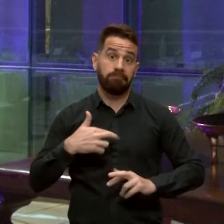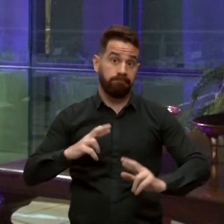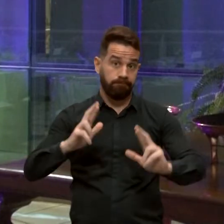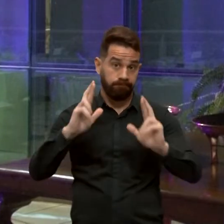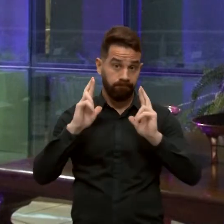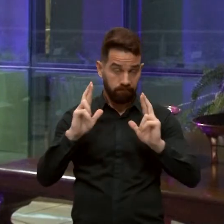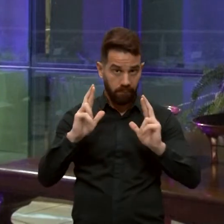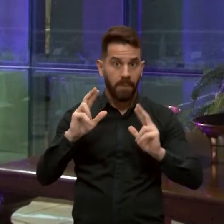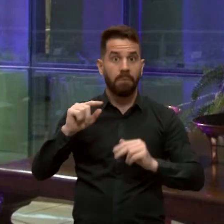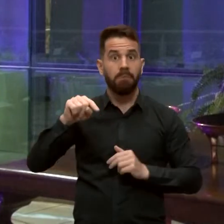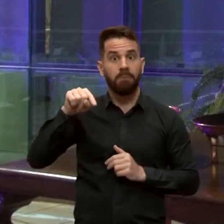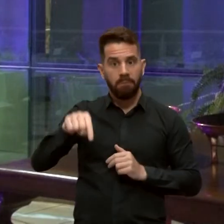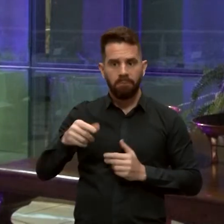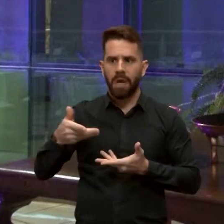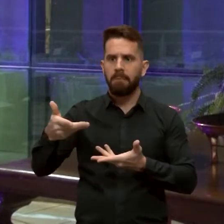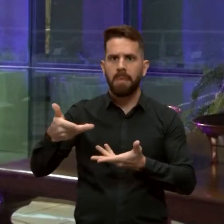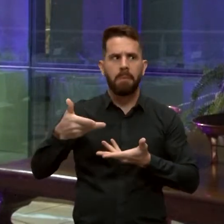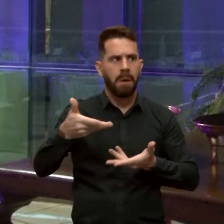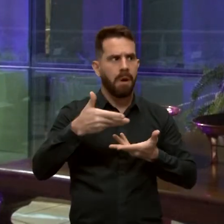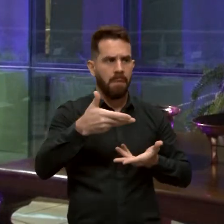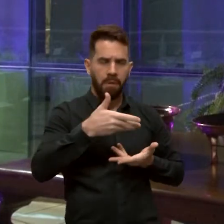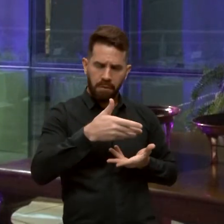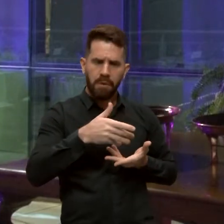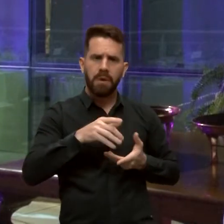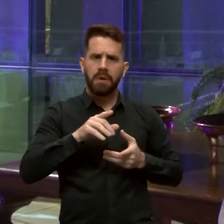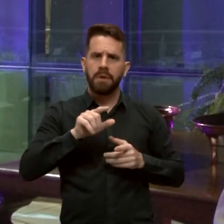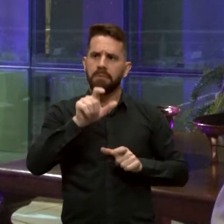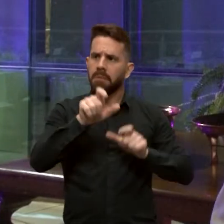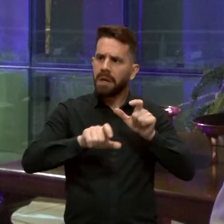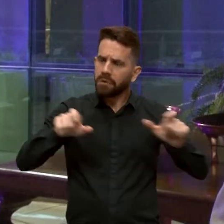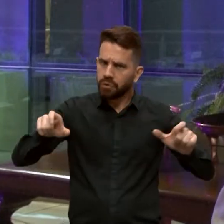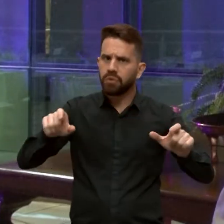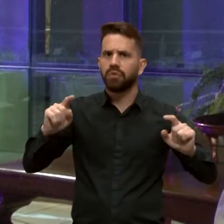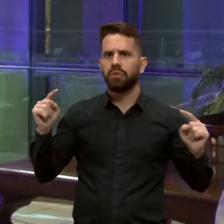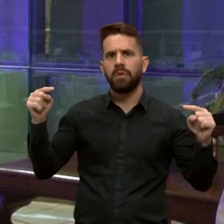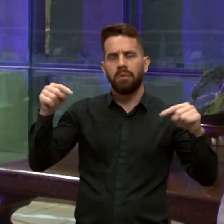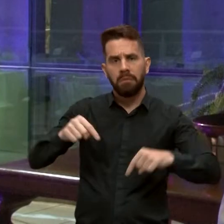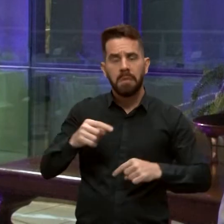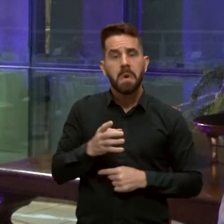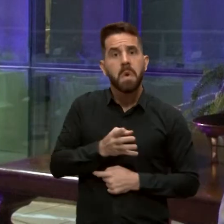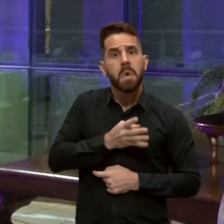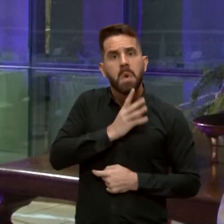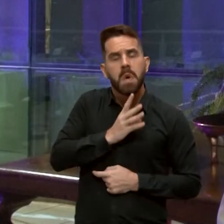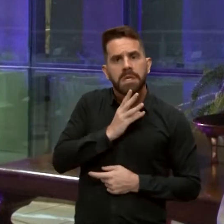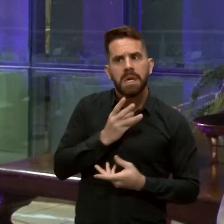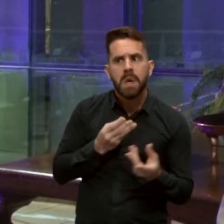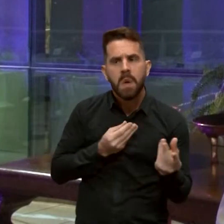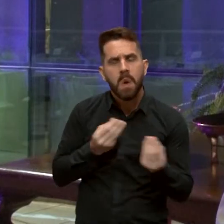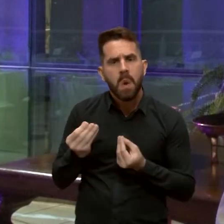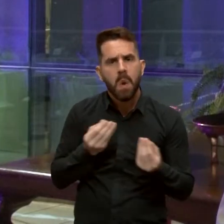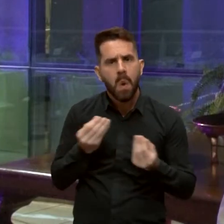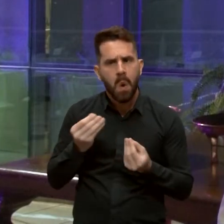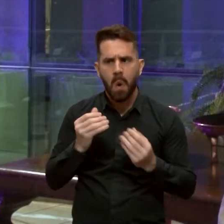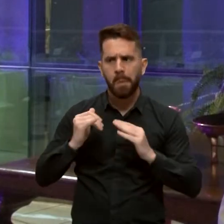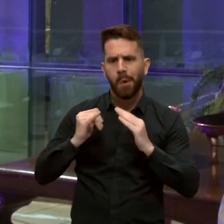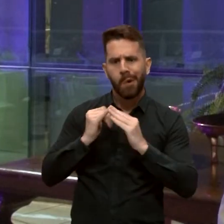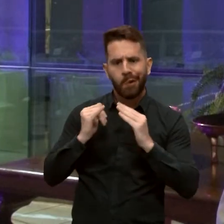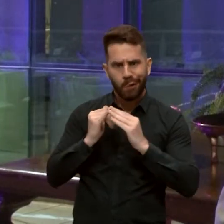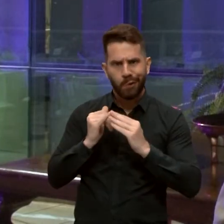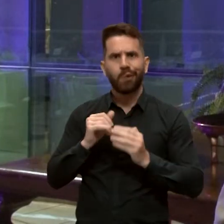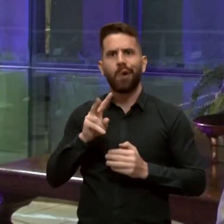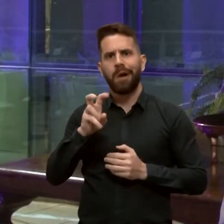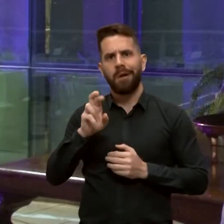pessoas convidadas, e são várias pessoas convidadas, que elas conheçam, né, principalmente o Instituto